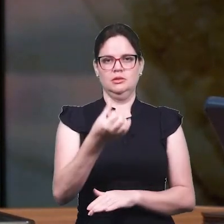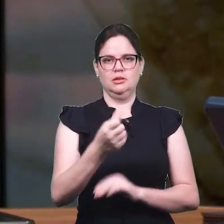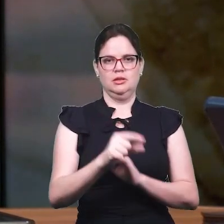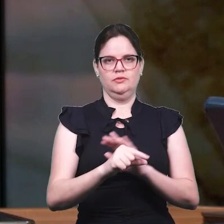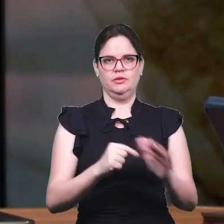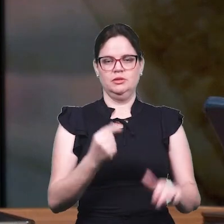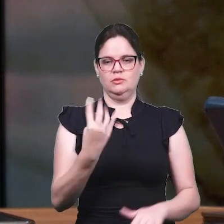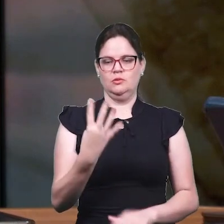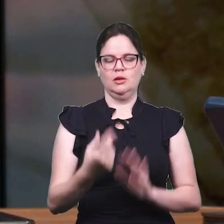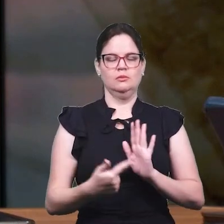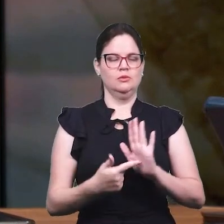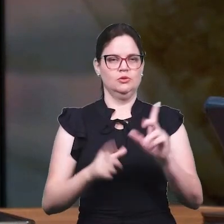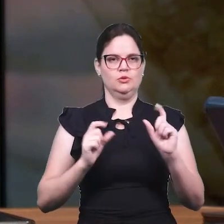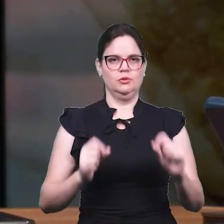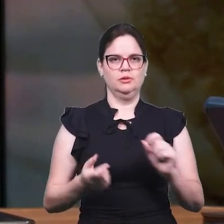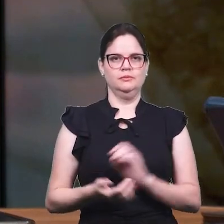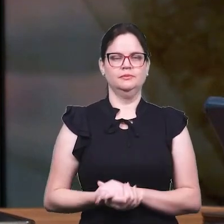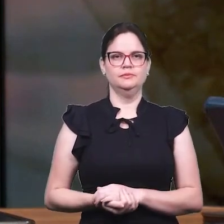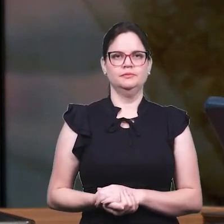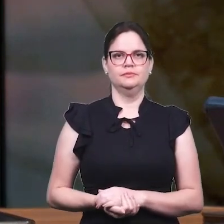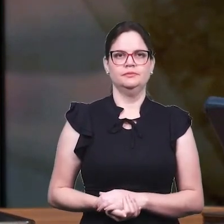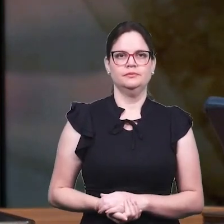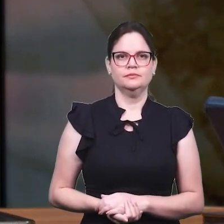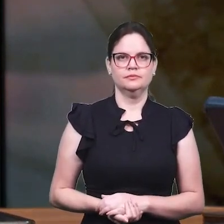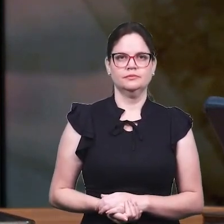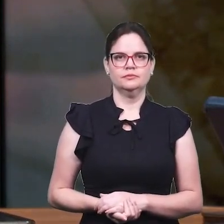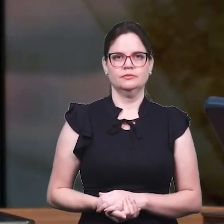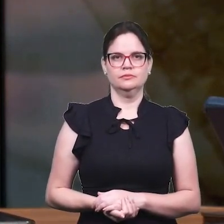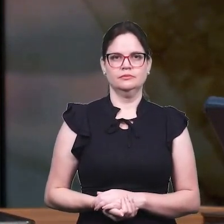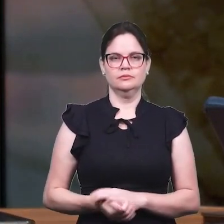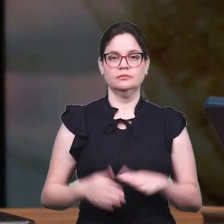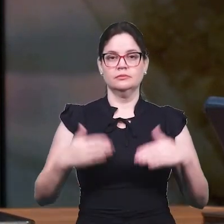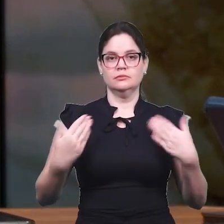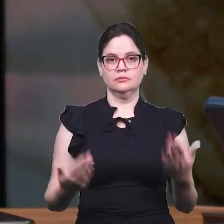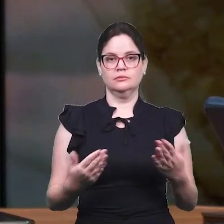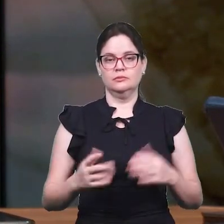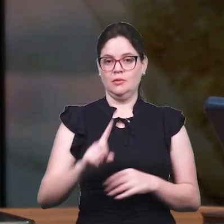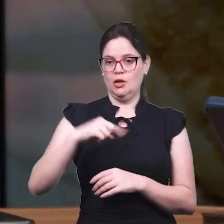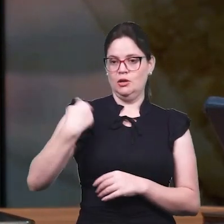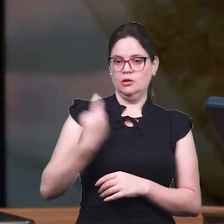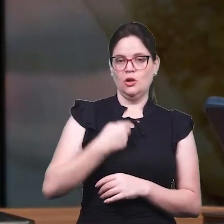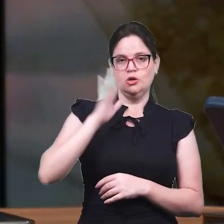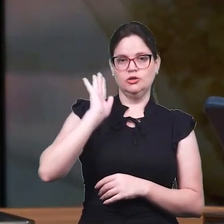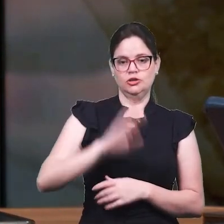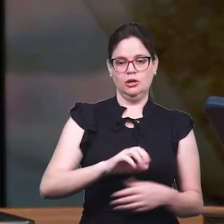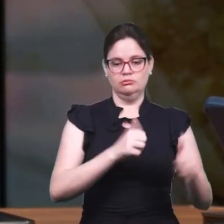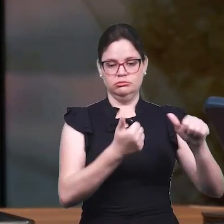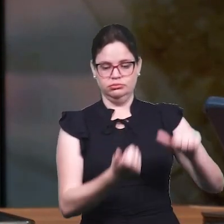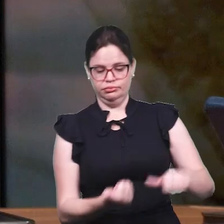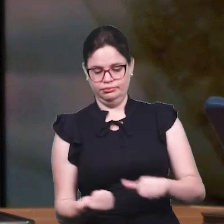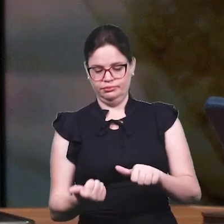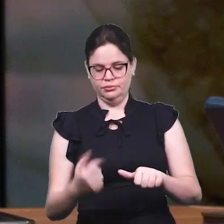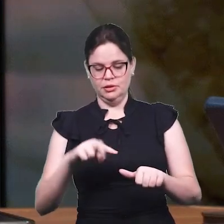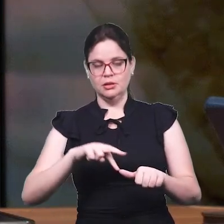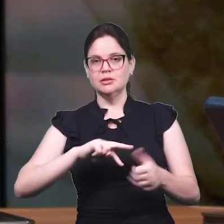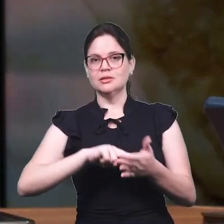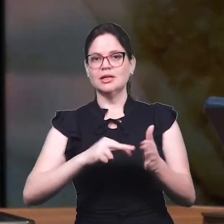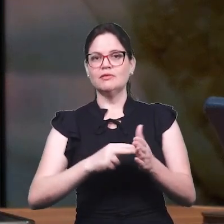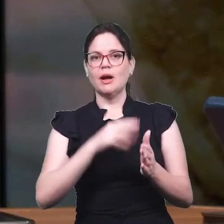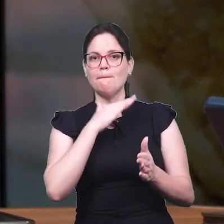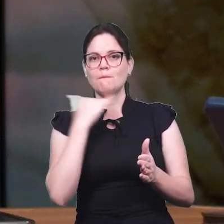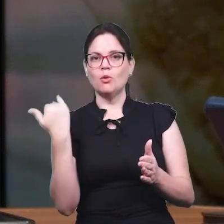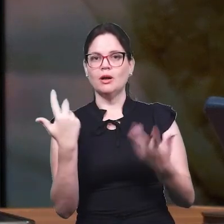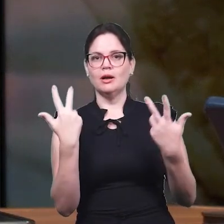6,4 diz assim, de sorte que fomos sepultados com ele pelo batismo